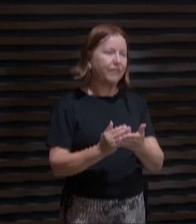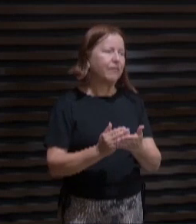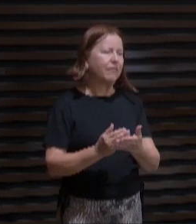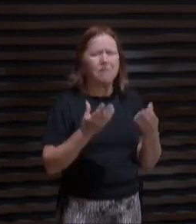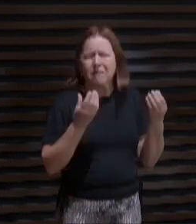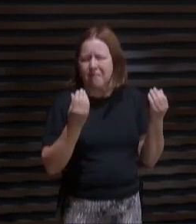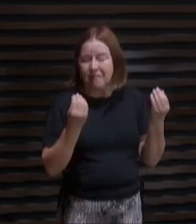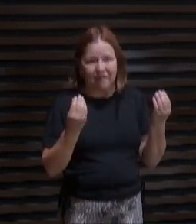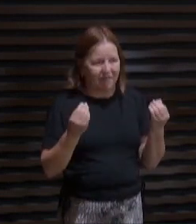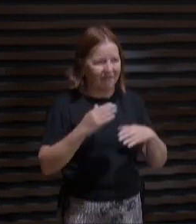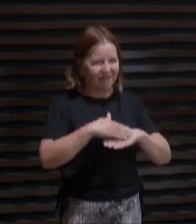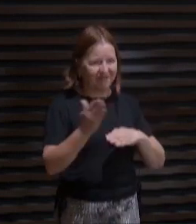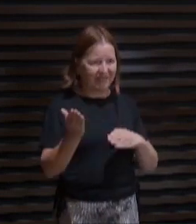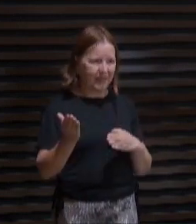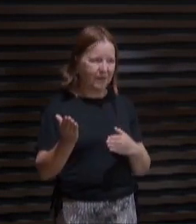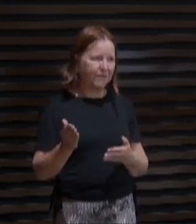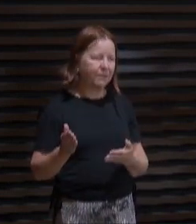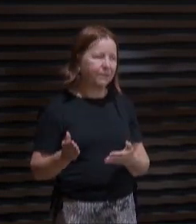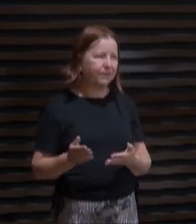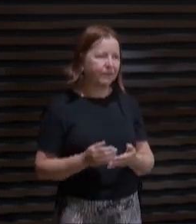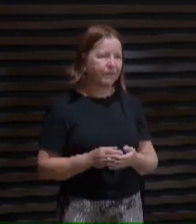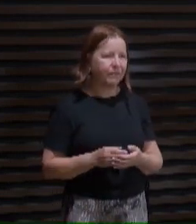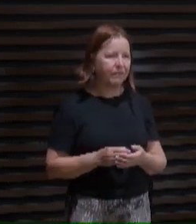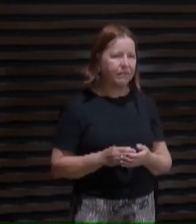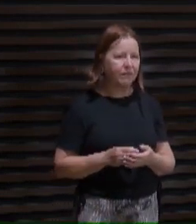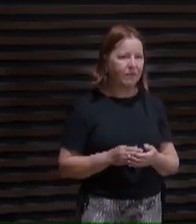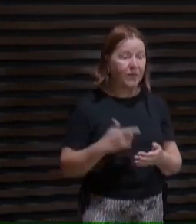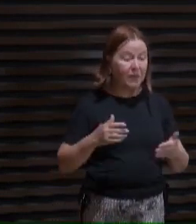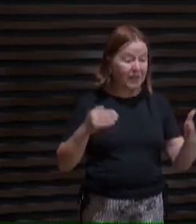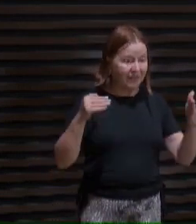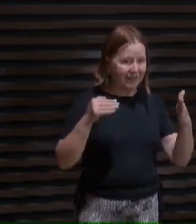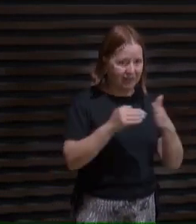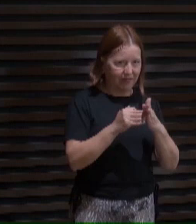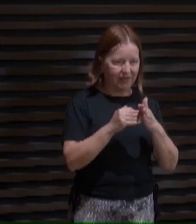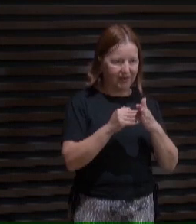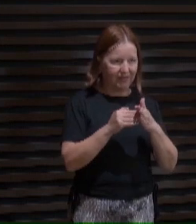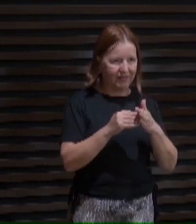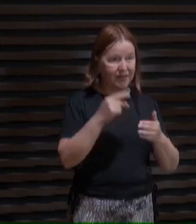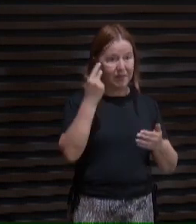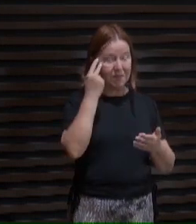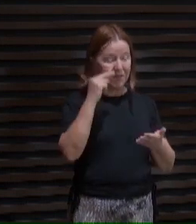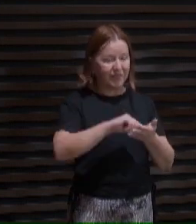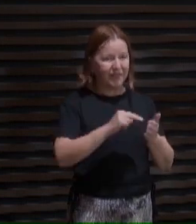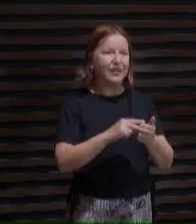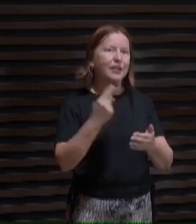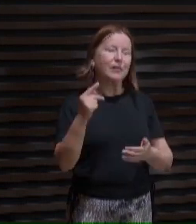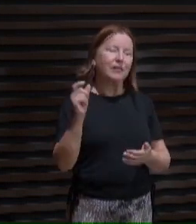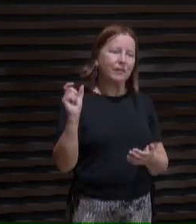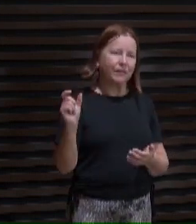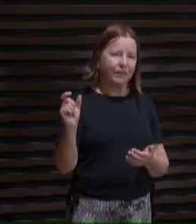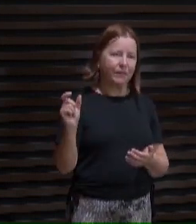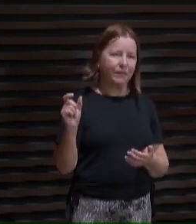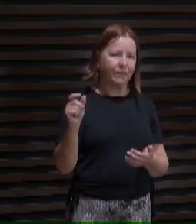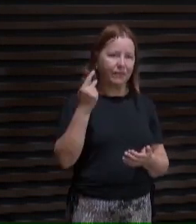Muitas outras coisas. Não há limite para o significado de suas palavras e